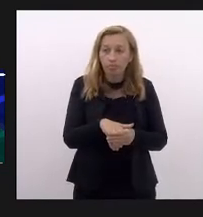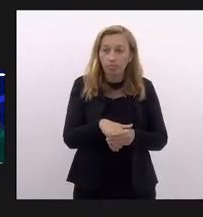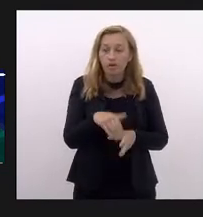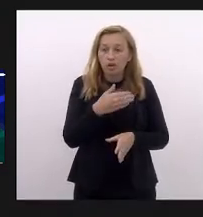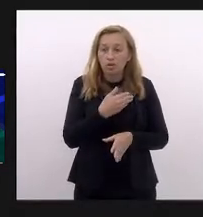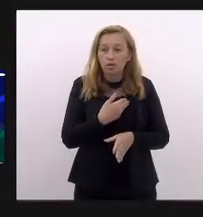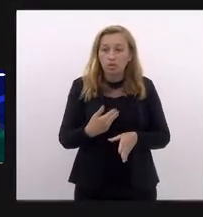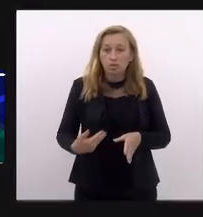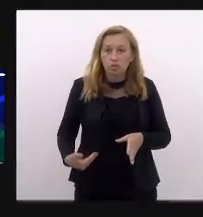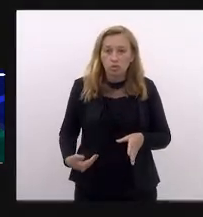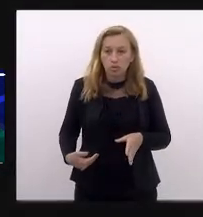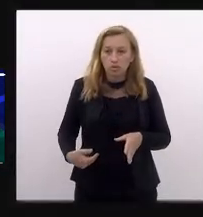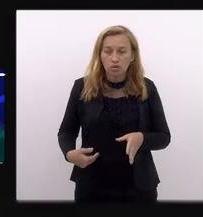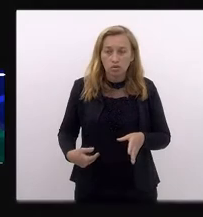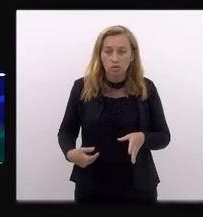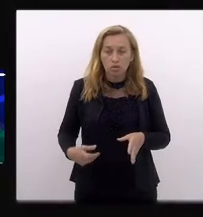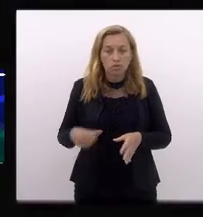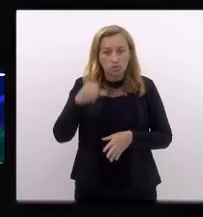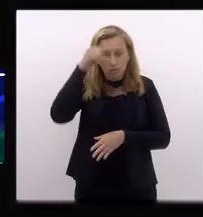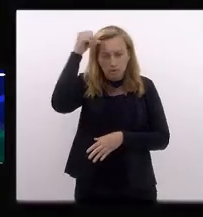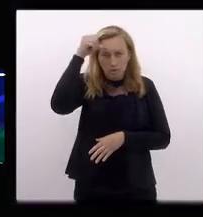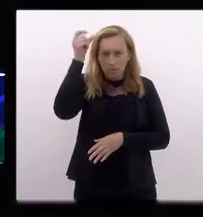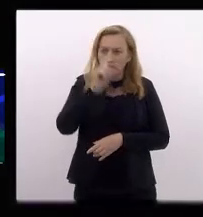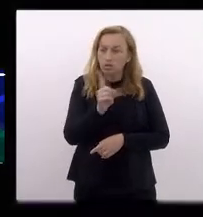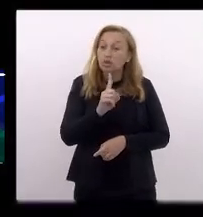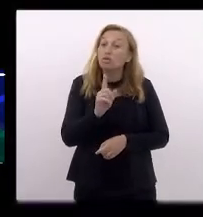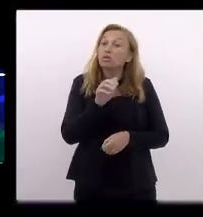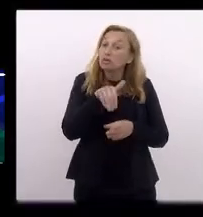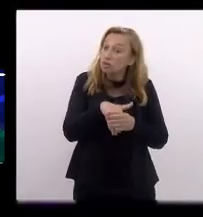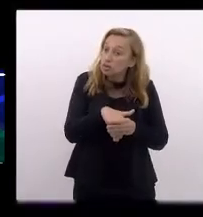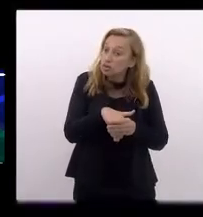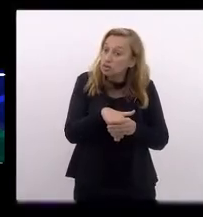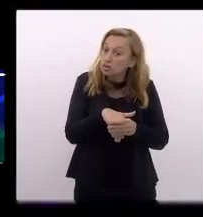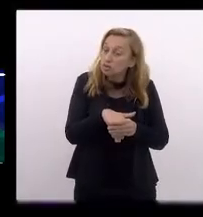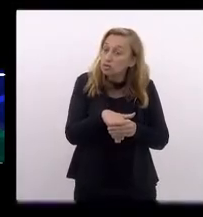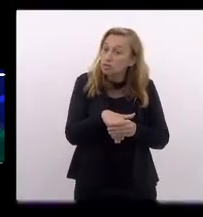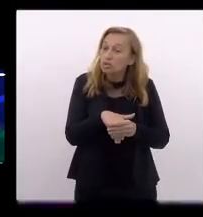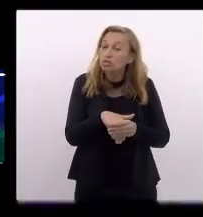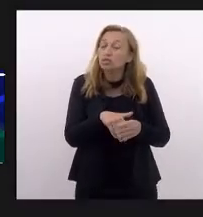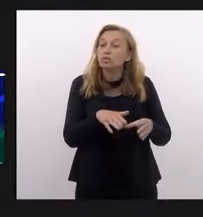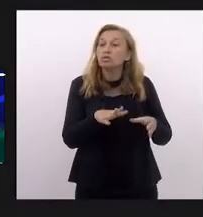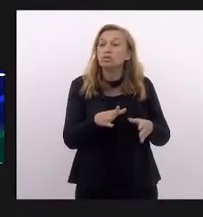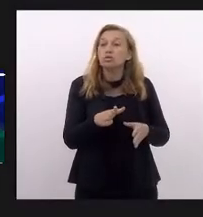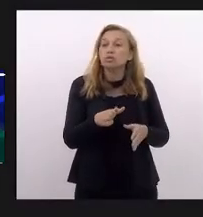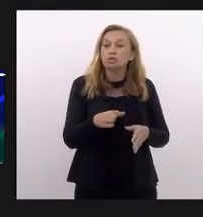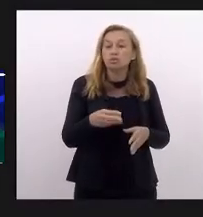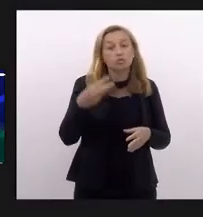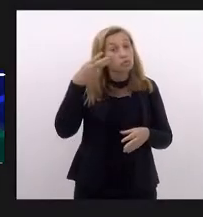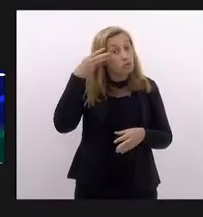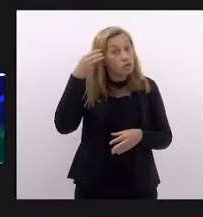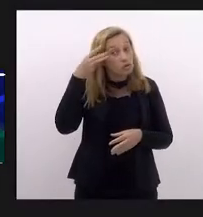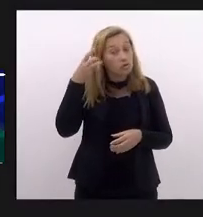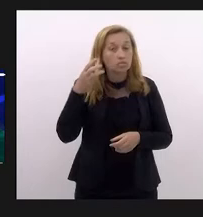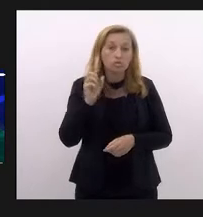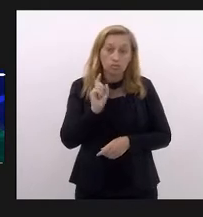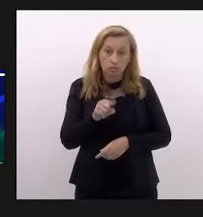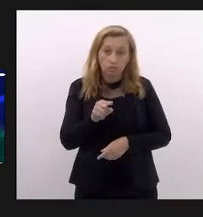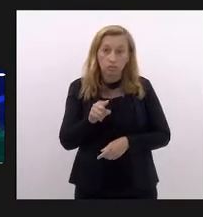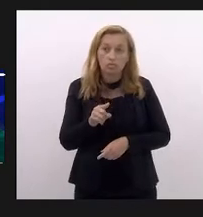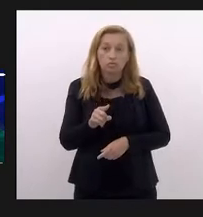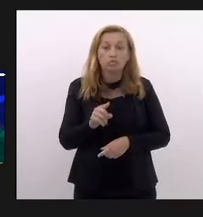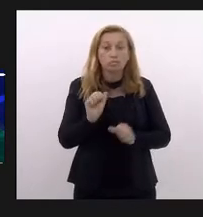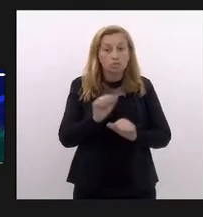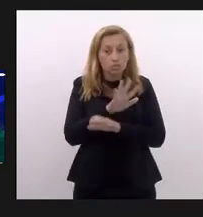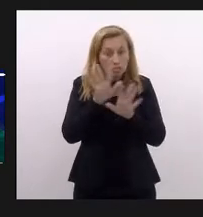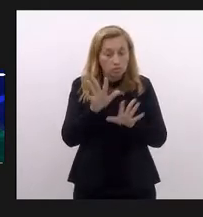governo não Mandato do governo Cloud casa eu tô voltando no Mandato do governo vídeo né tem o